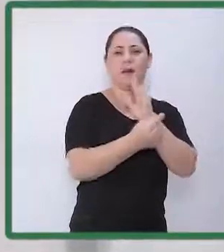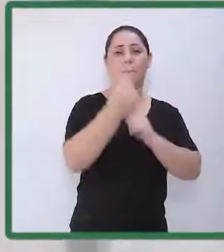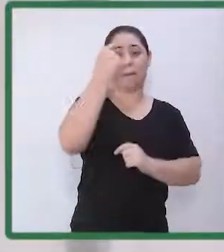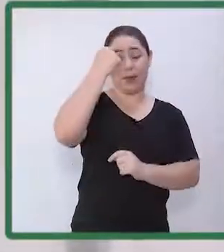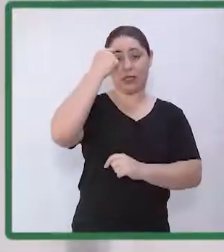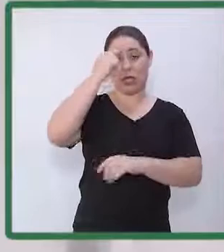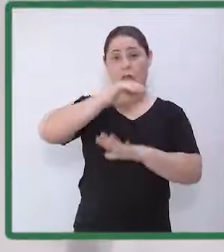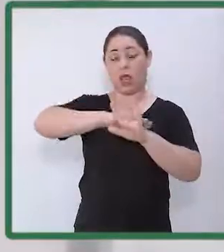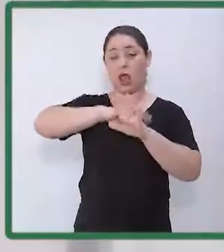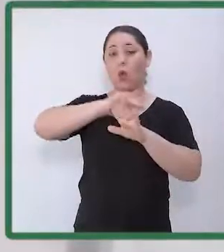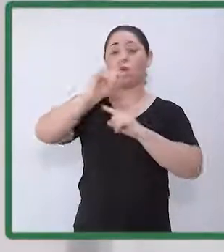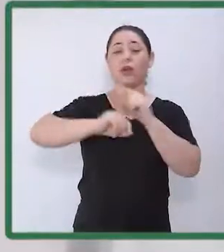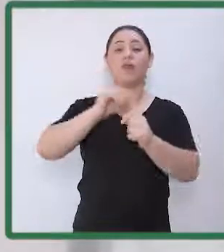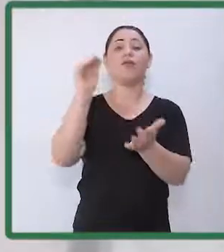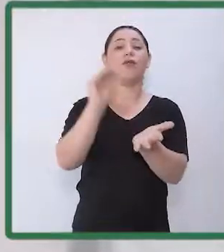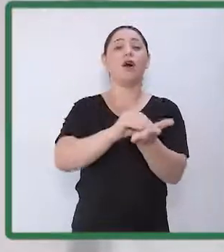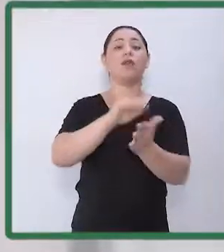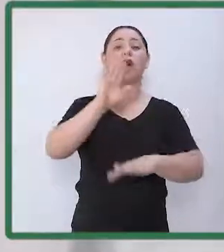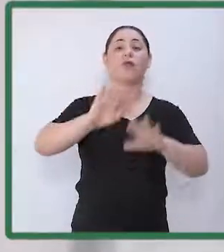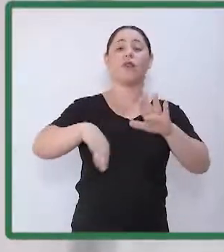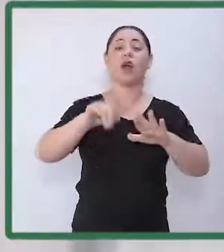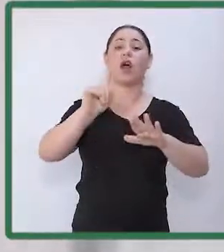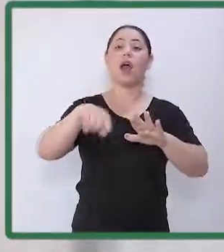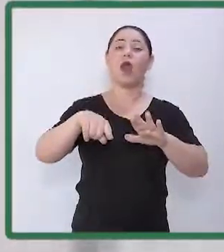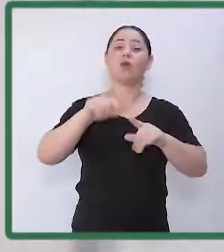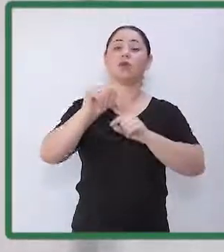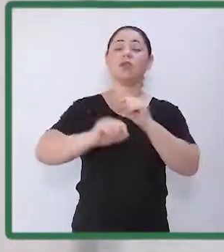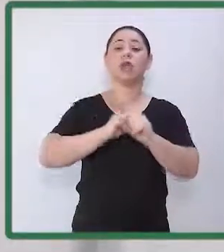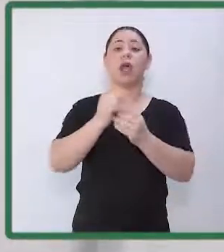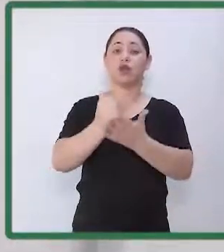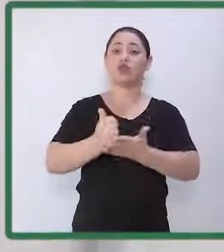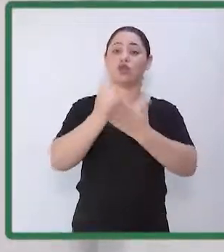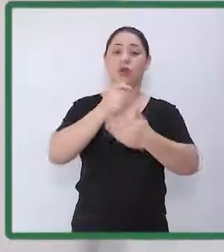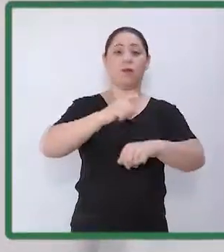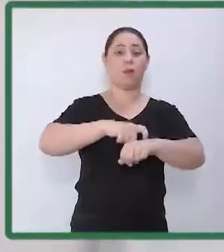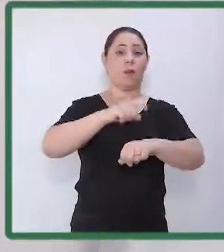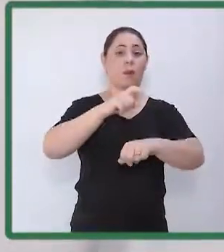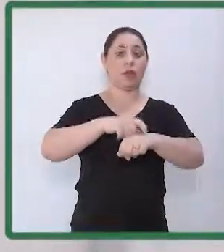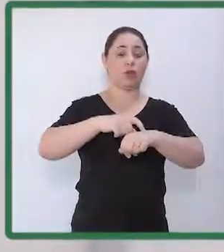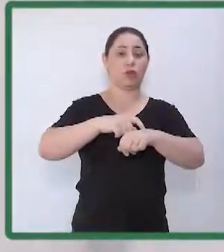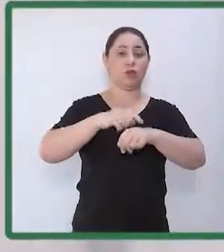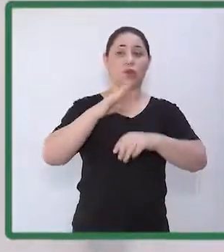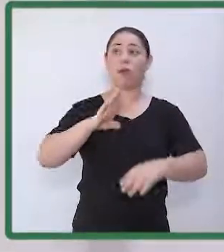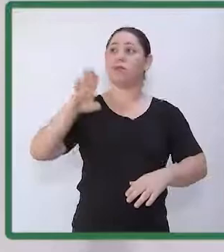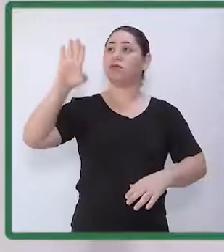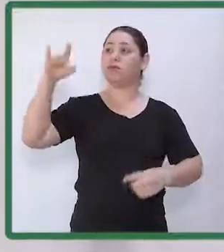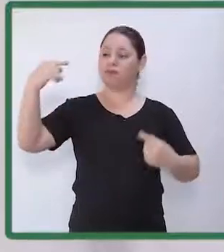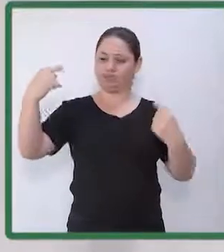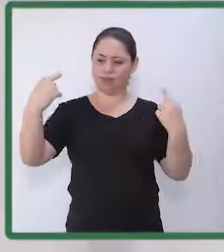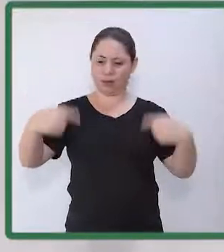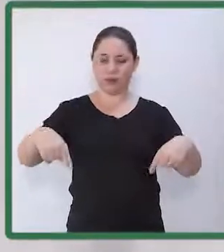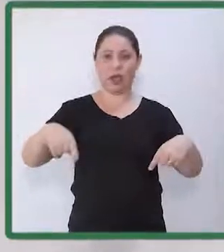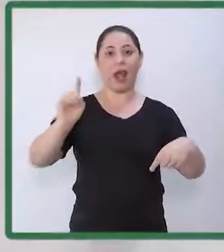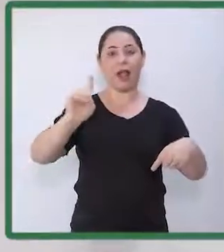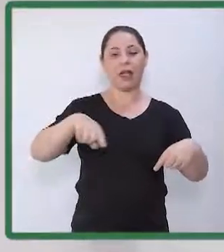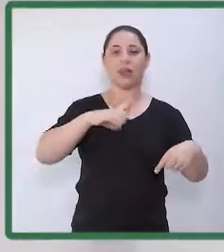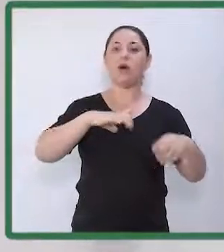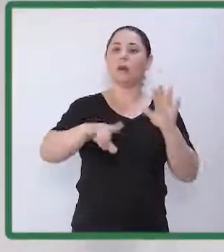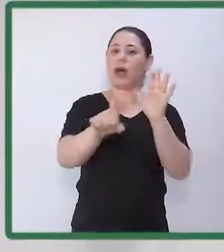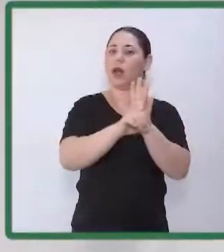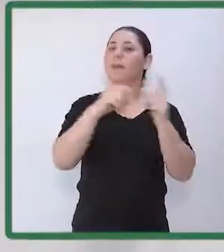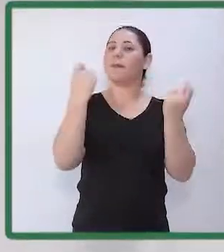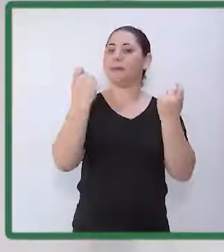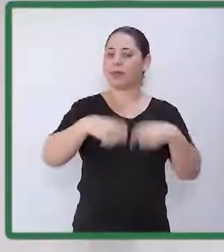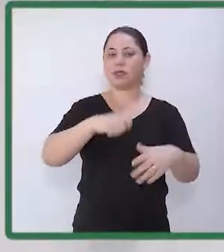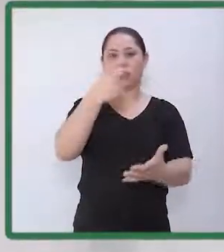dentro da gente, né? Mas o que falta muitas vezes é essa condição favorável na hora da disputa. Então eu entendo que a gente precisa ter